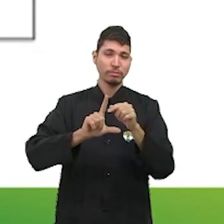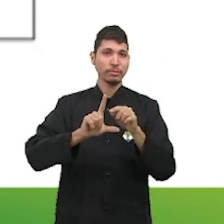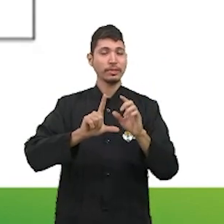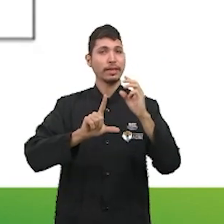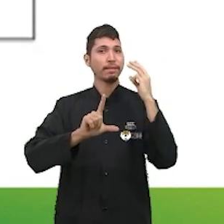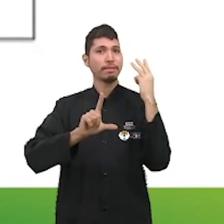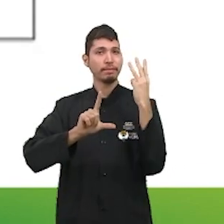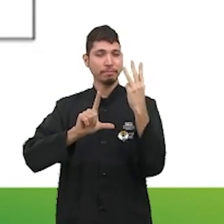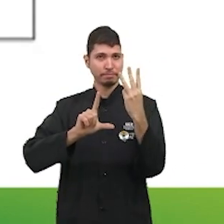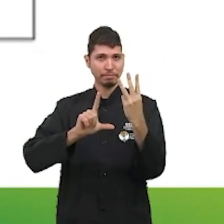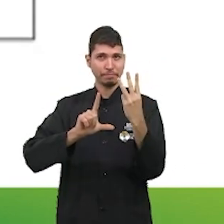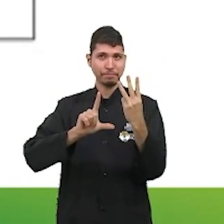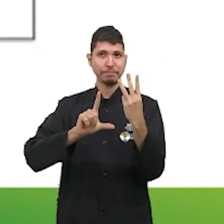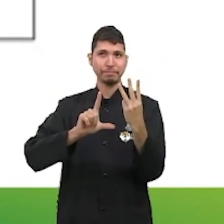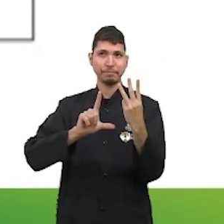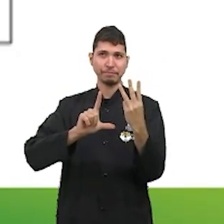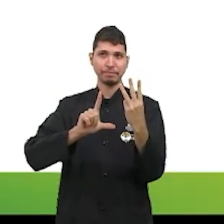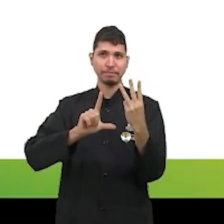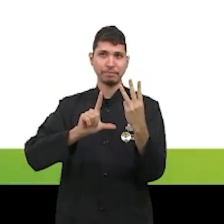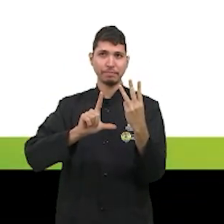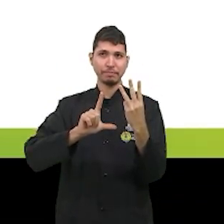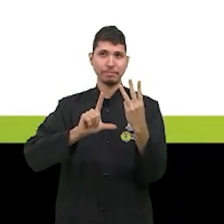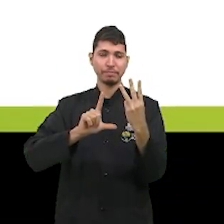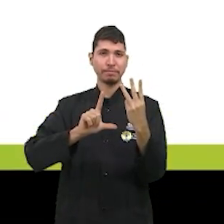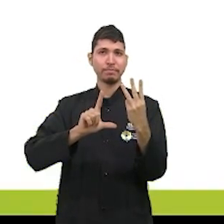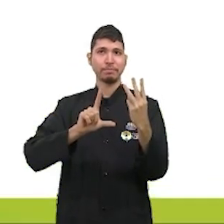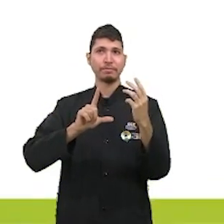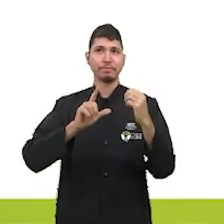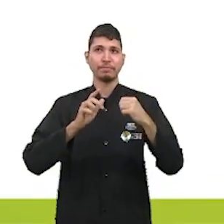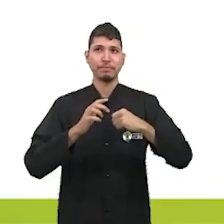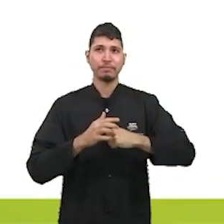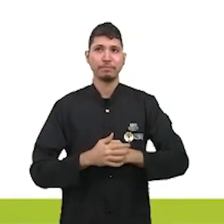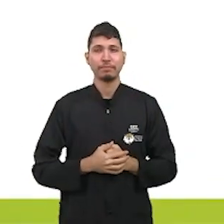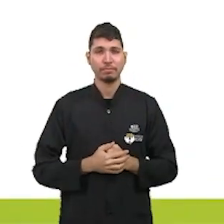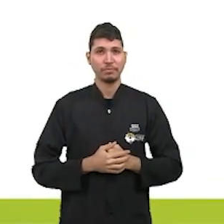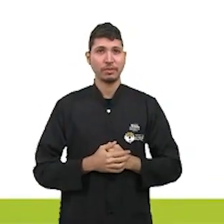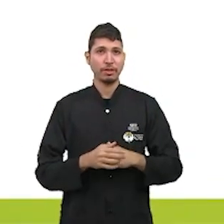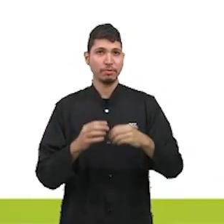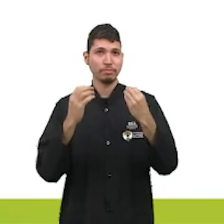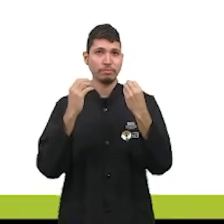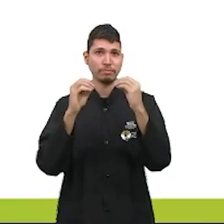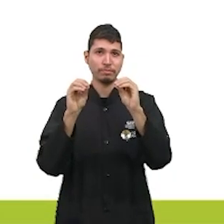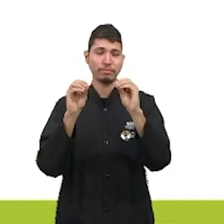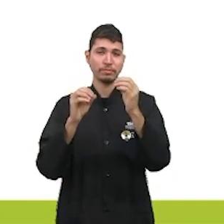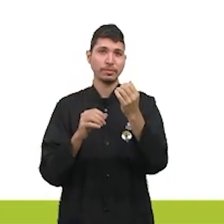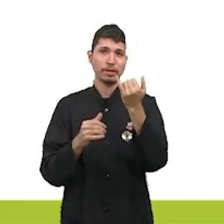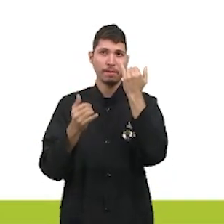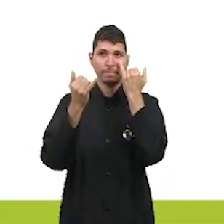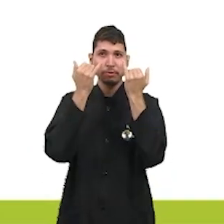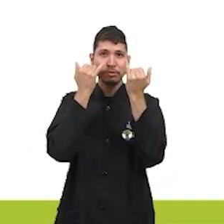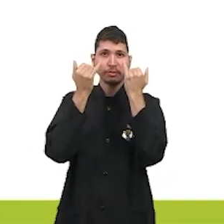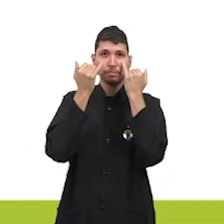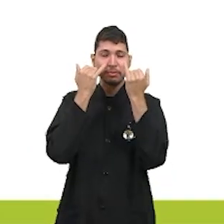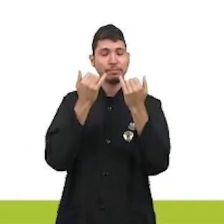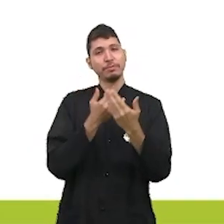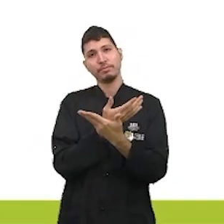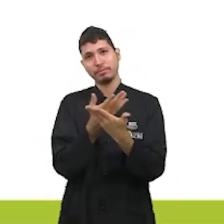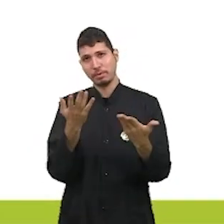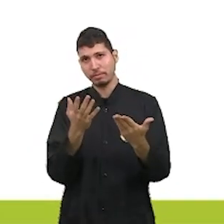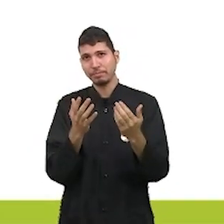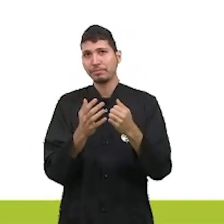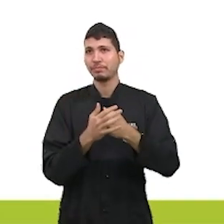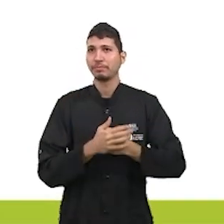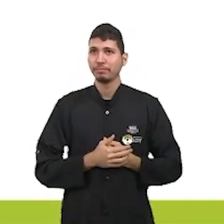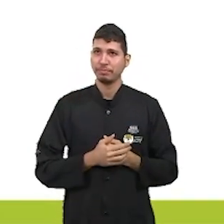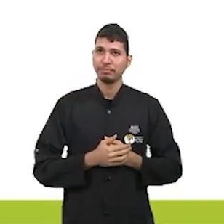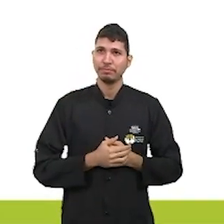Vale 3. Então, eu vou colocar essa informação ali, ó. Bem bonitinho para vocês. O